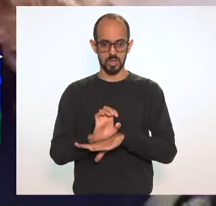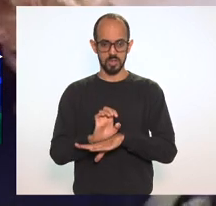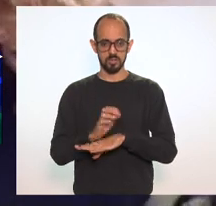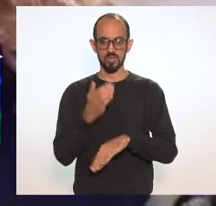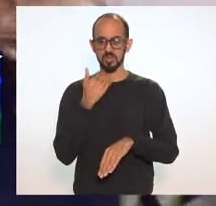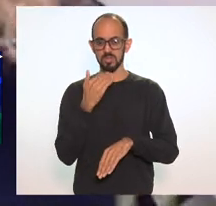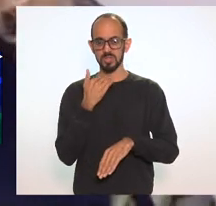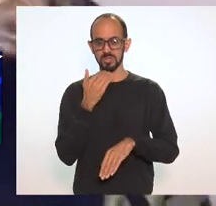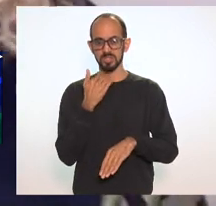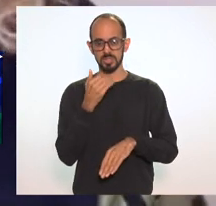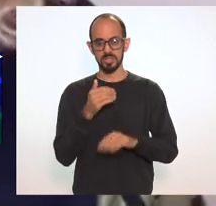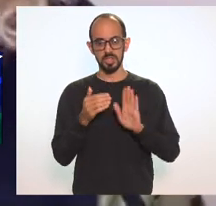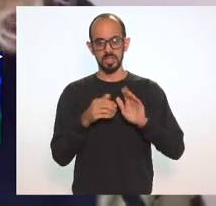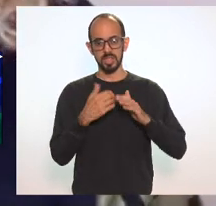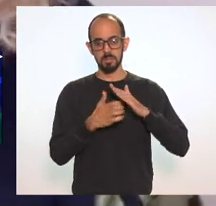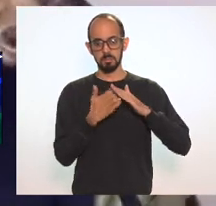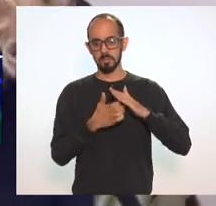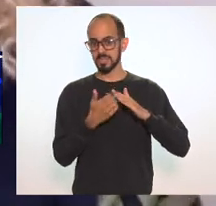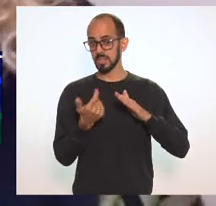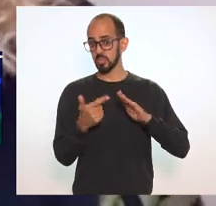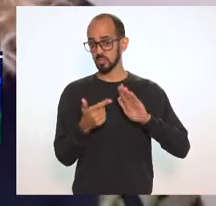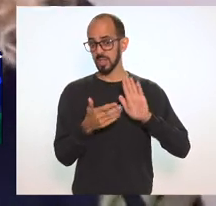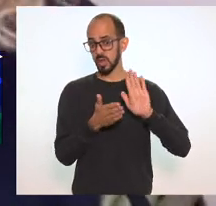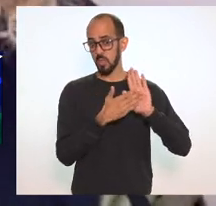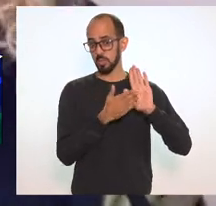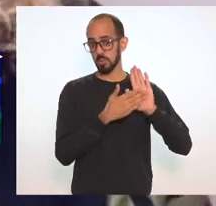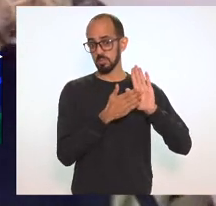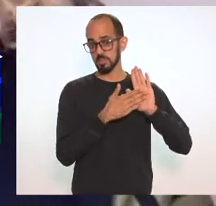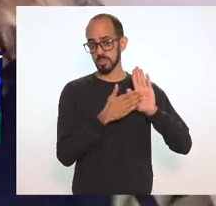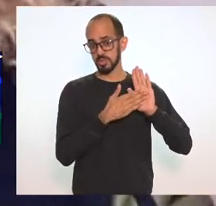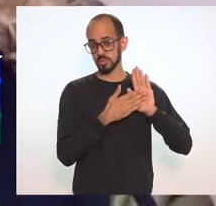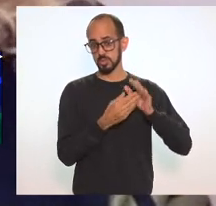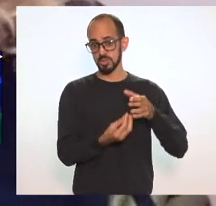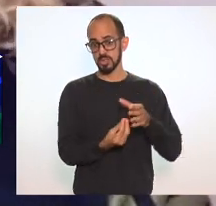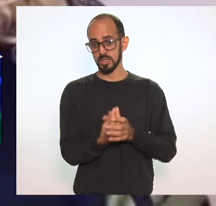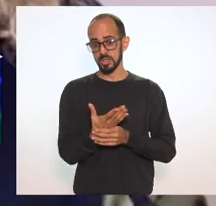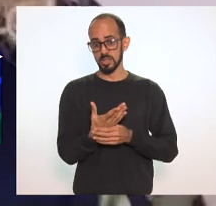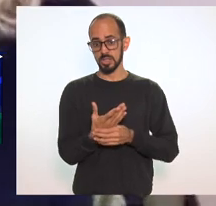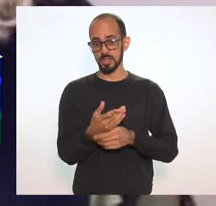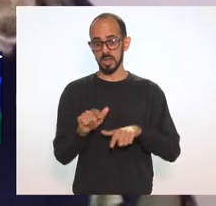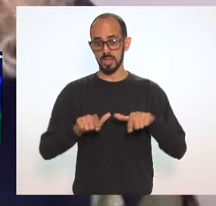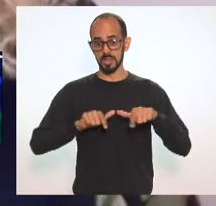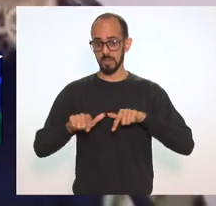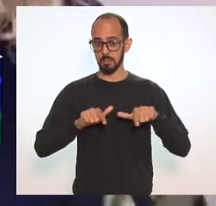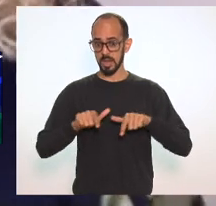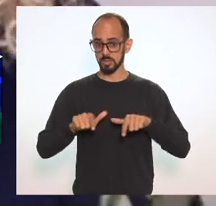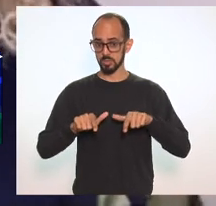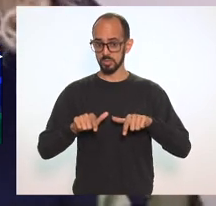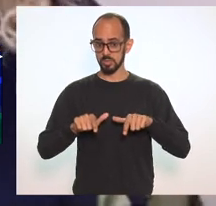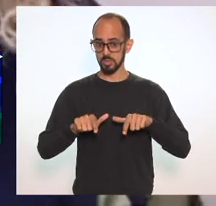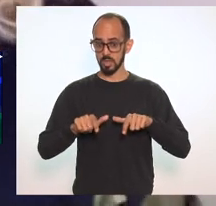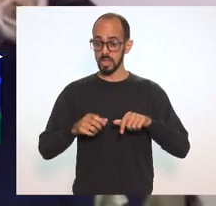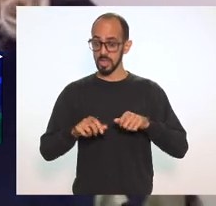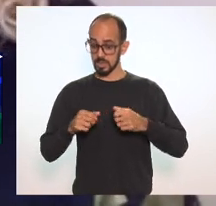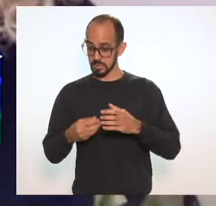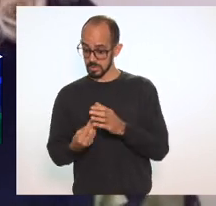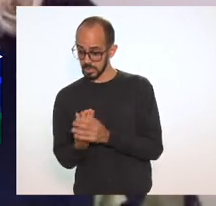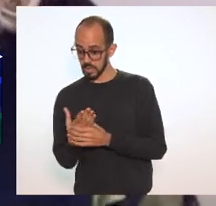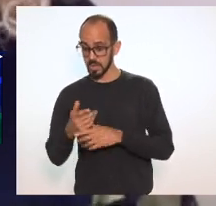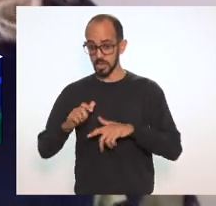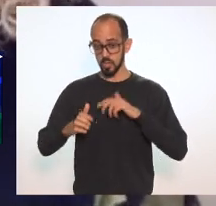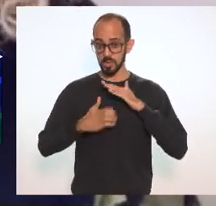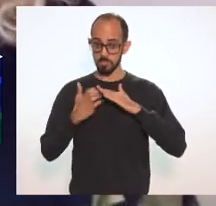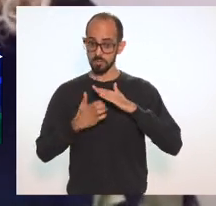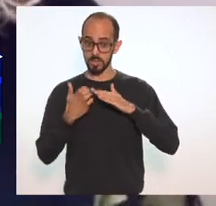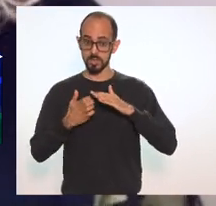empresas não tem compromisso com geração de emprego é pa laça ele já era uma praia nas desempregos que são necessários para manter